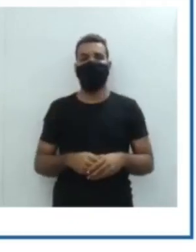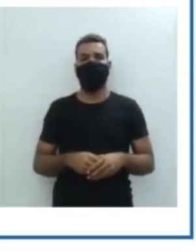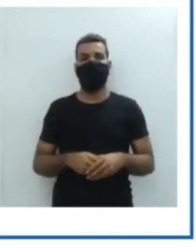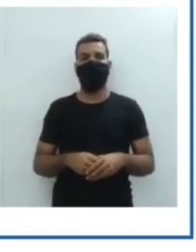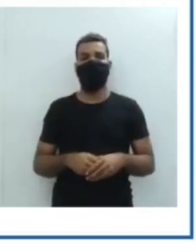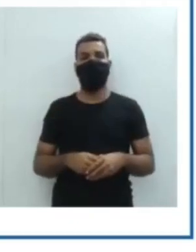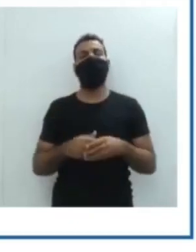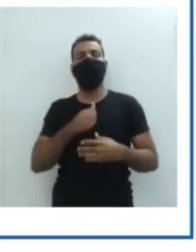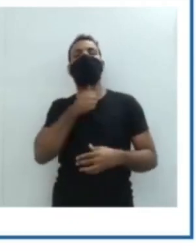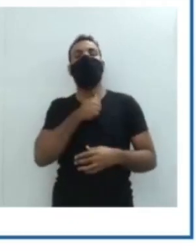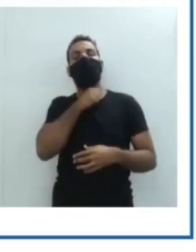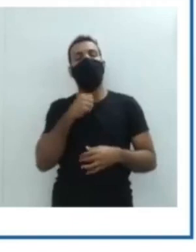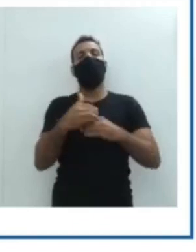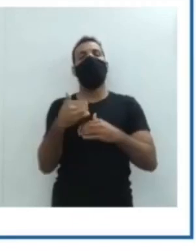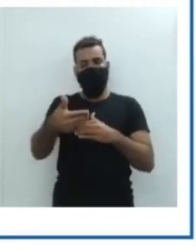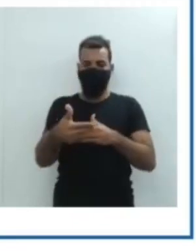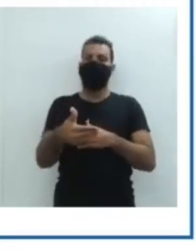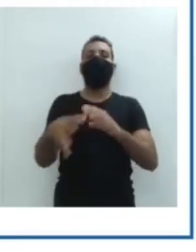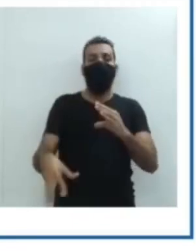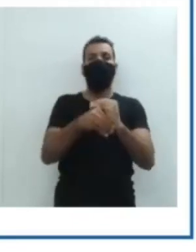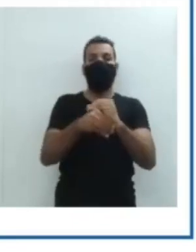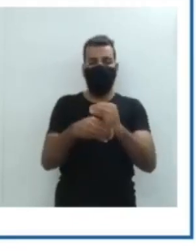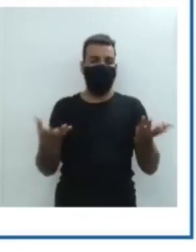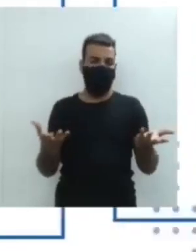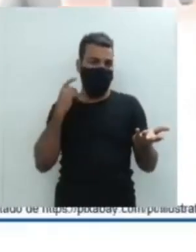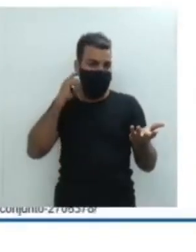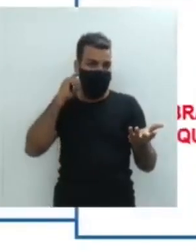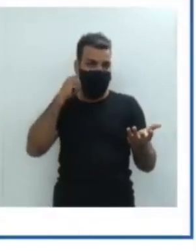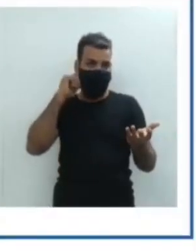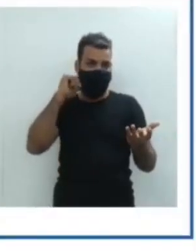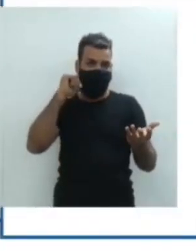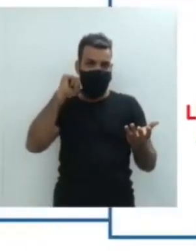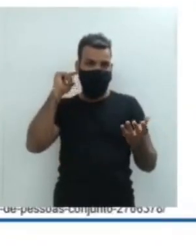sobremesa Extreme pedido implementos o pedido